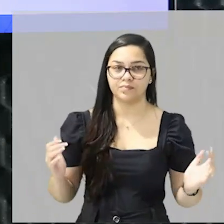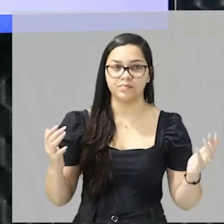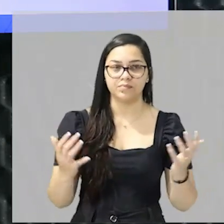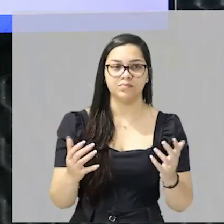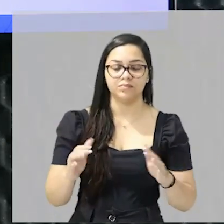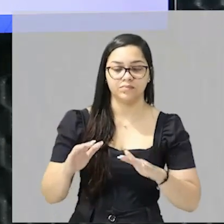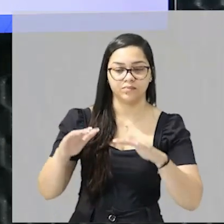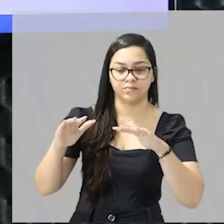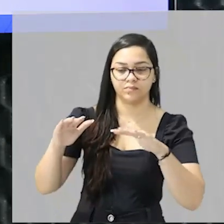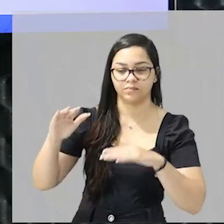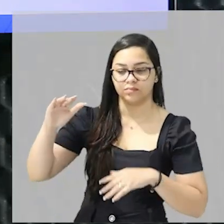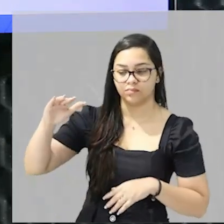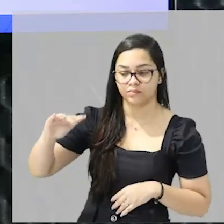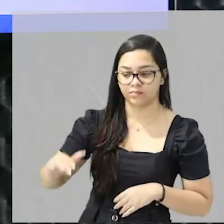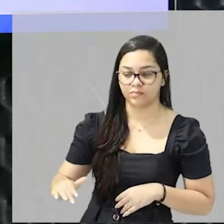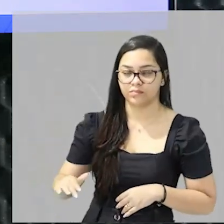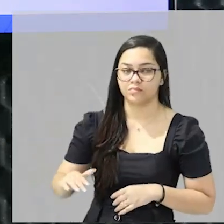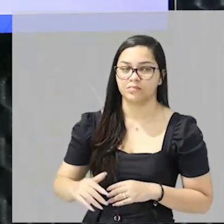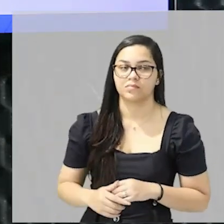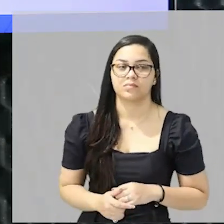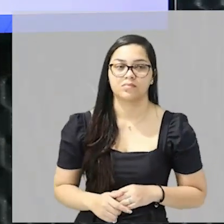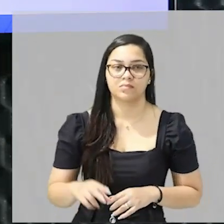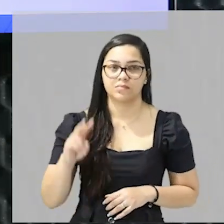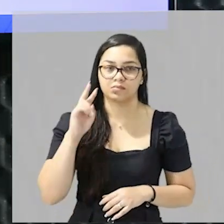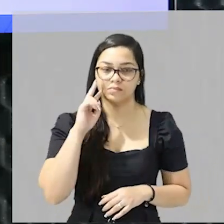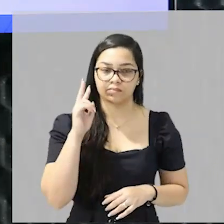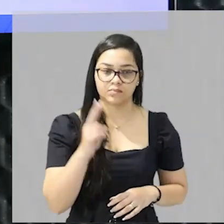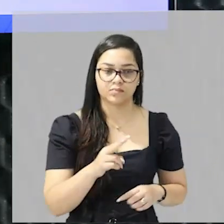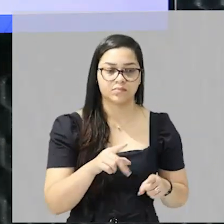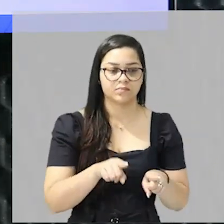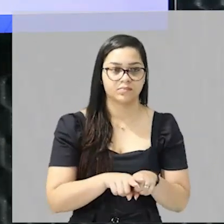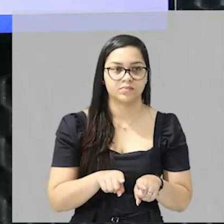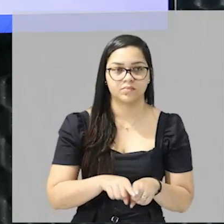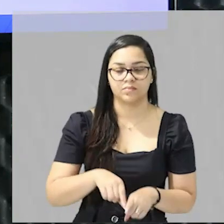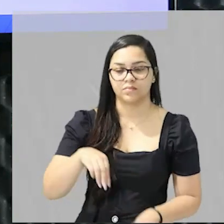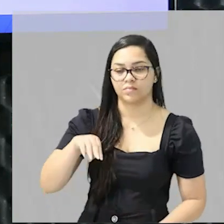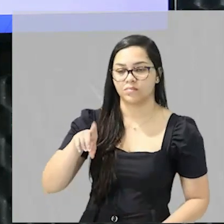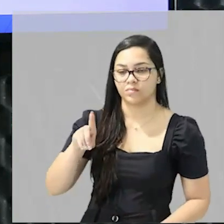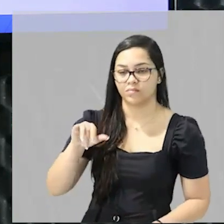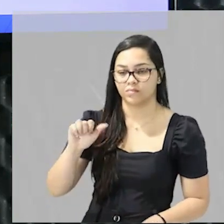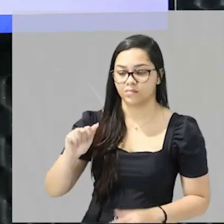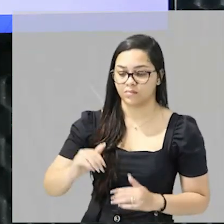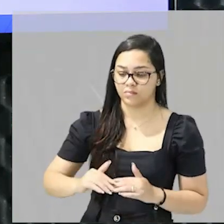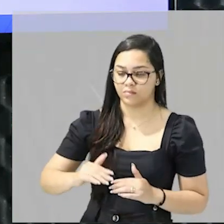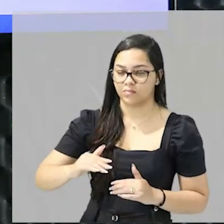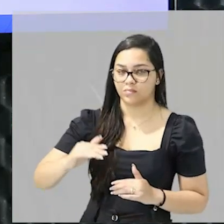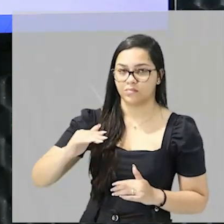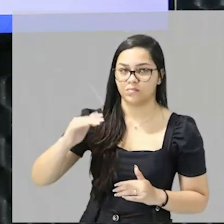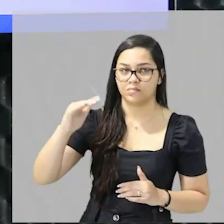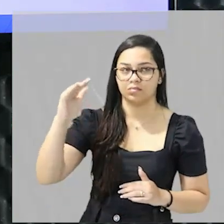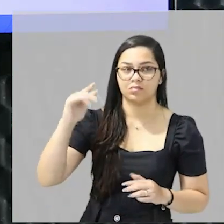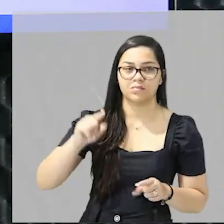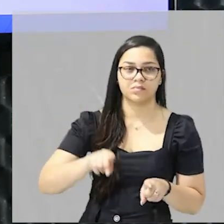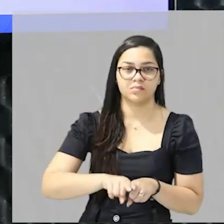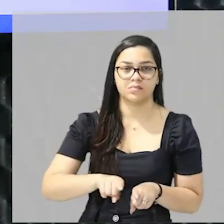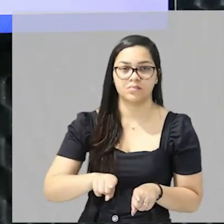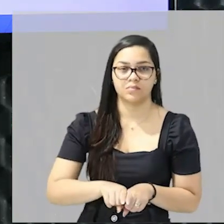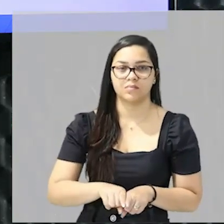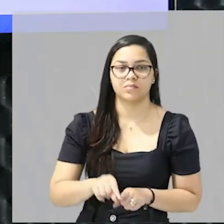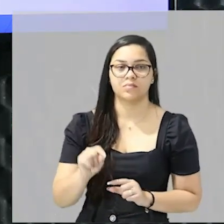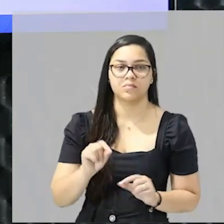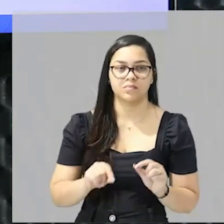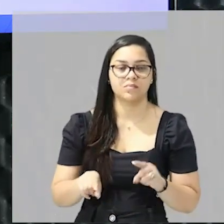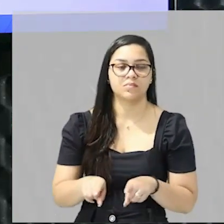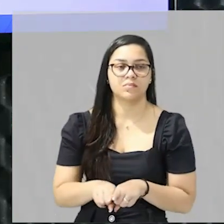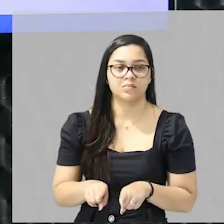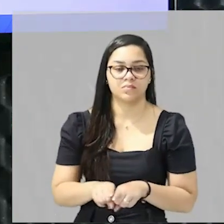mais baixa. E à medida que ela via que a classe média ia aumentando, a altura das cercas